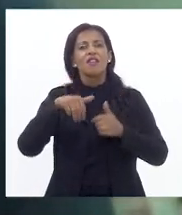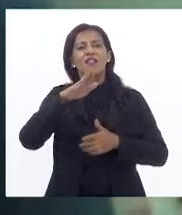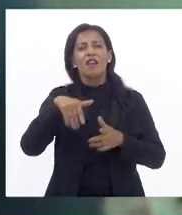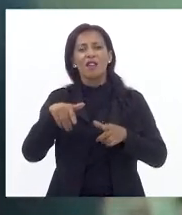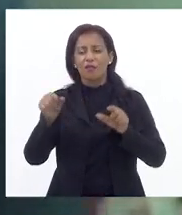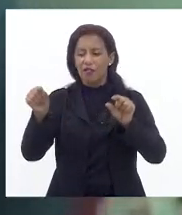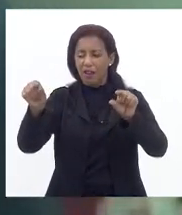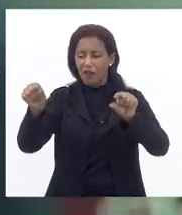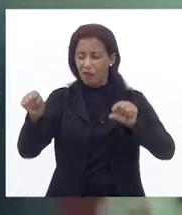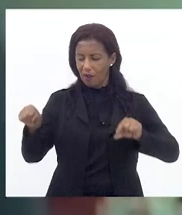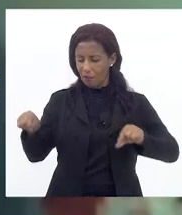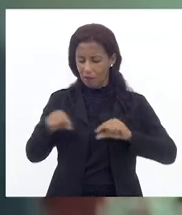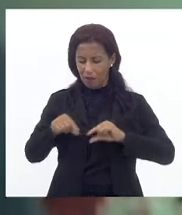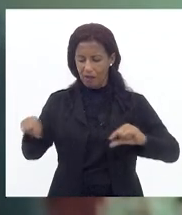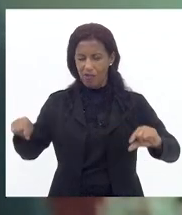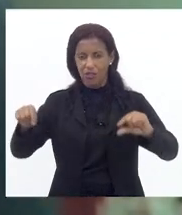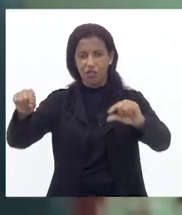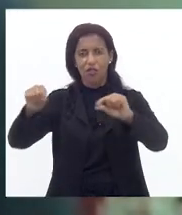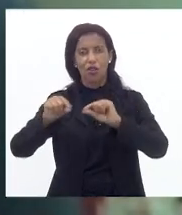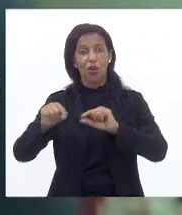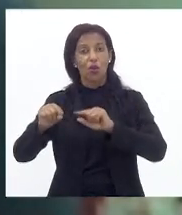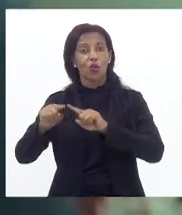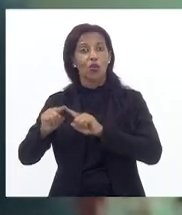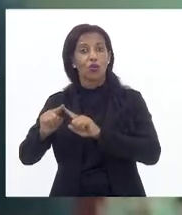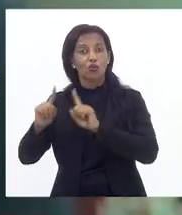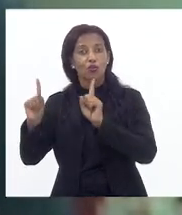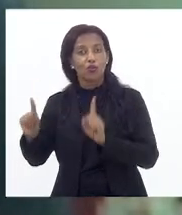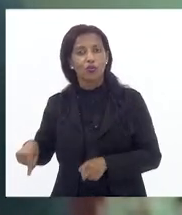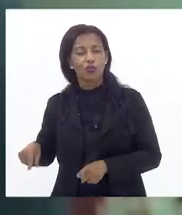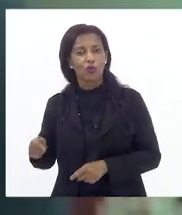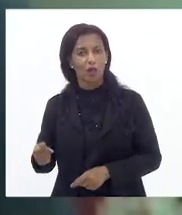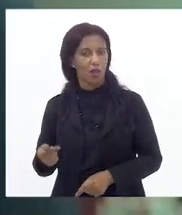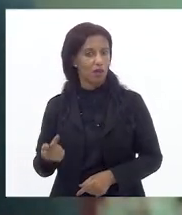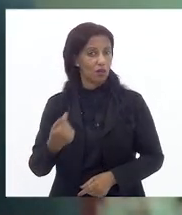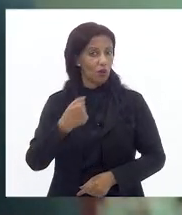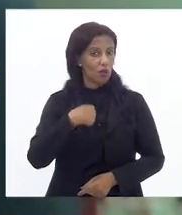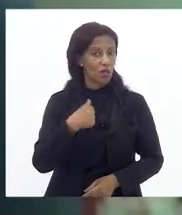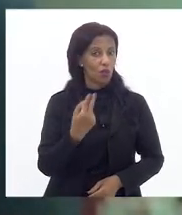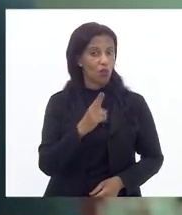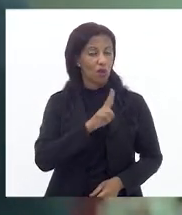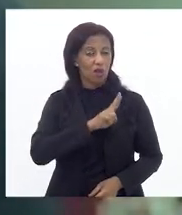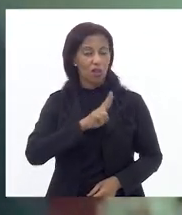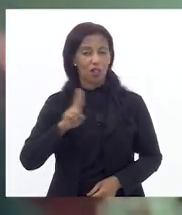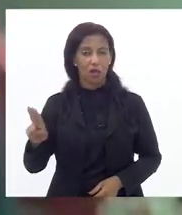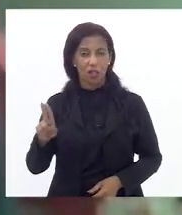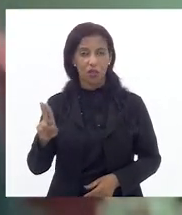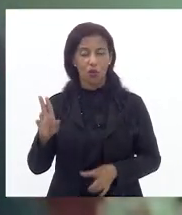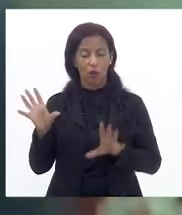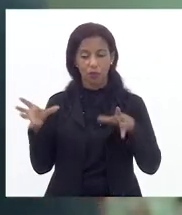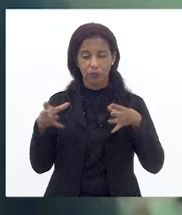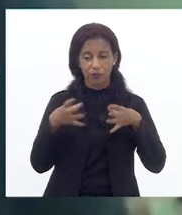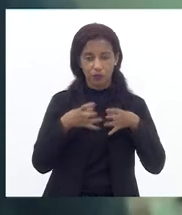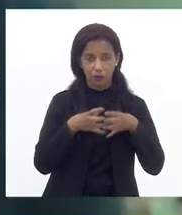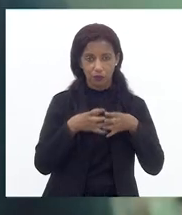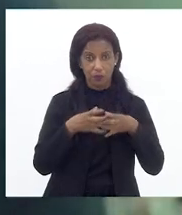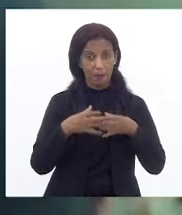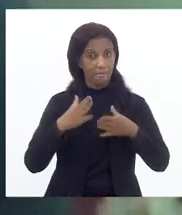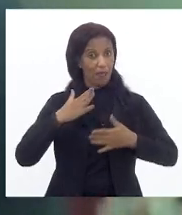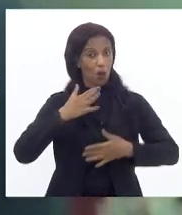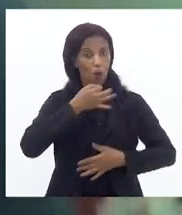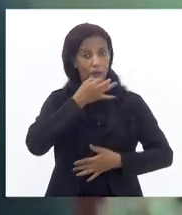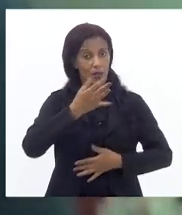os funcionários públicos nesse sentido eu em nome dos filhos da opinião é mais